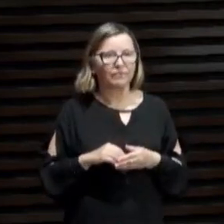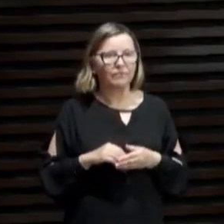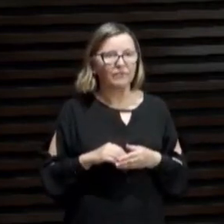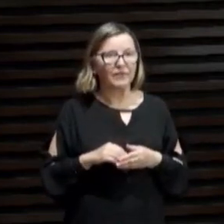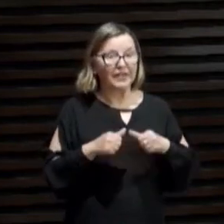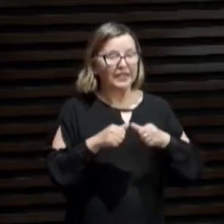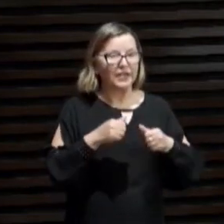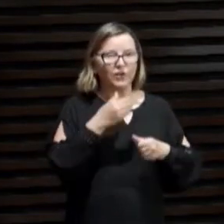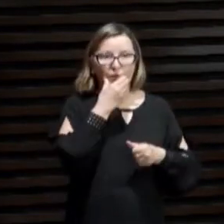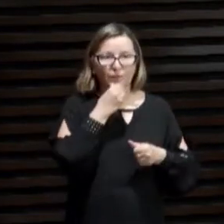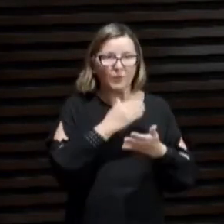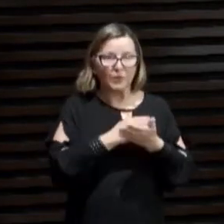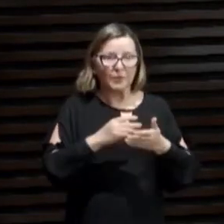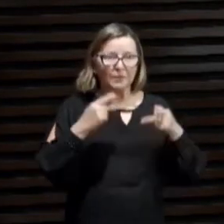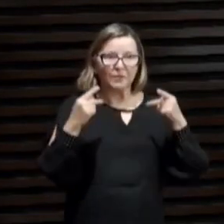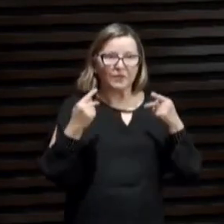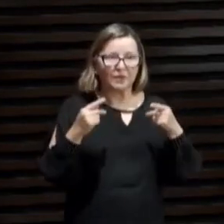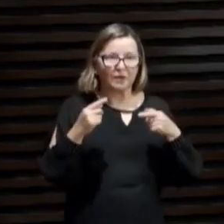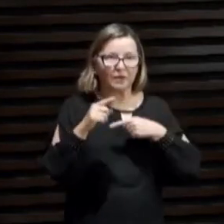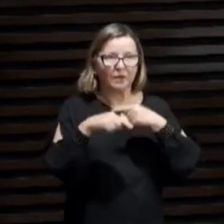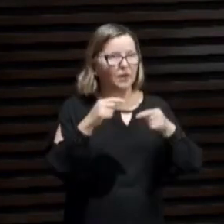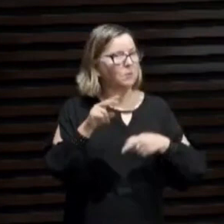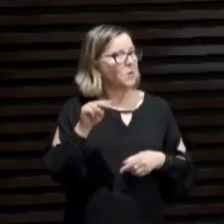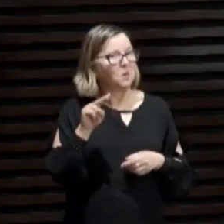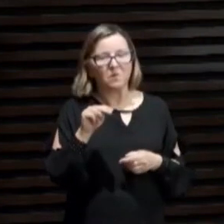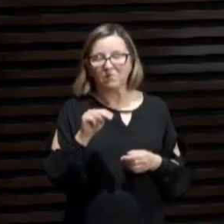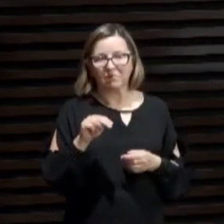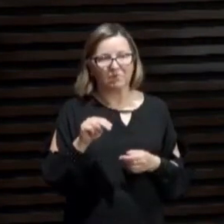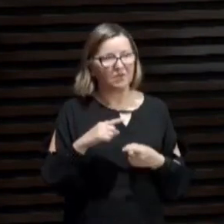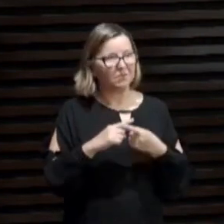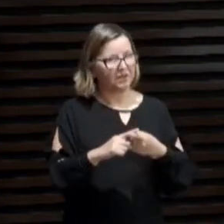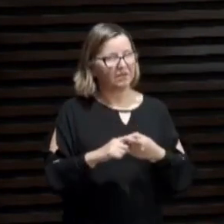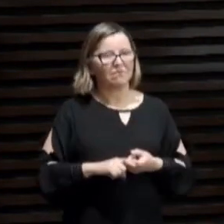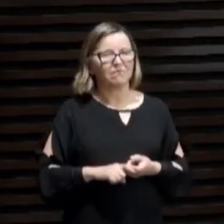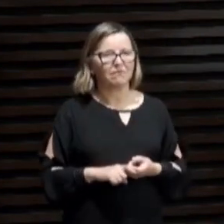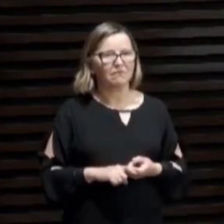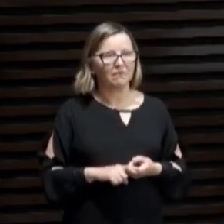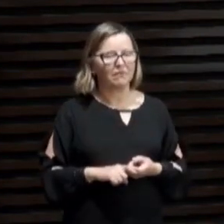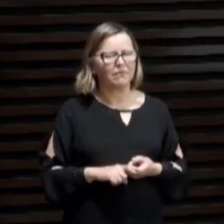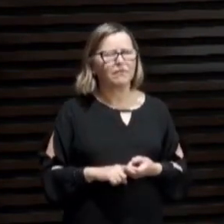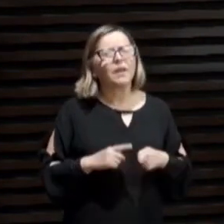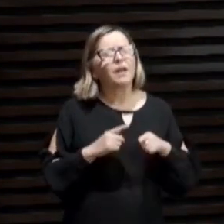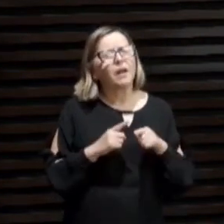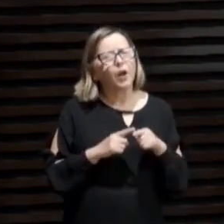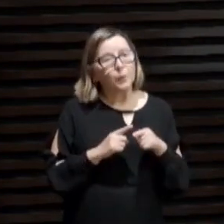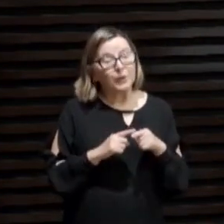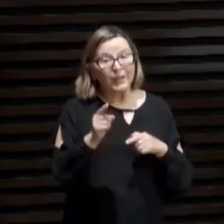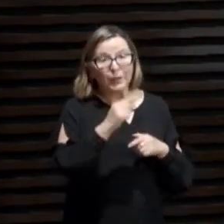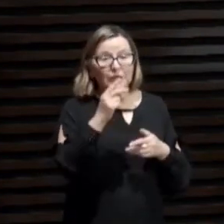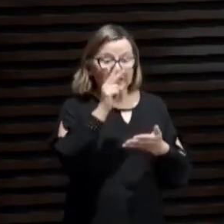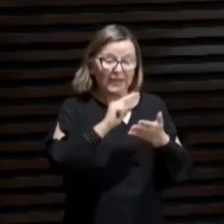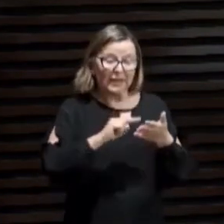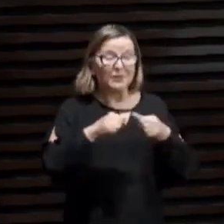profetizaram, mas depois nunca mais. Para que nós estamos lendo tudo isso? Para você ver como é